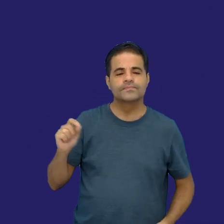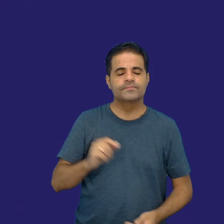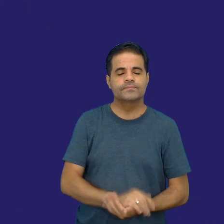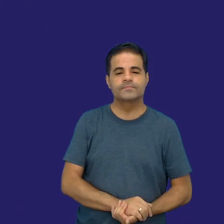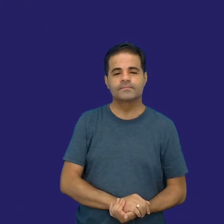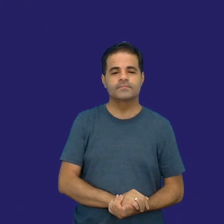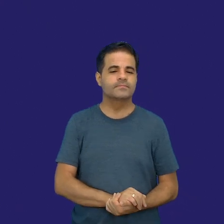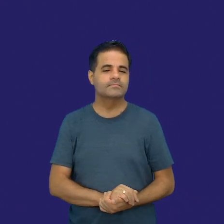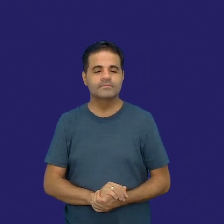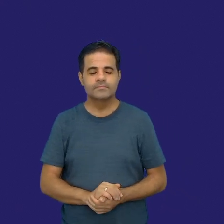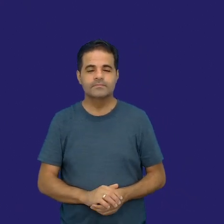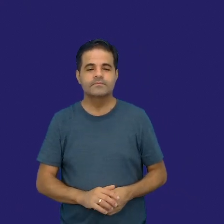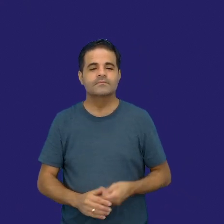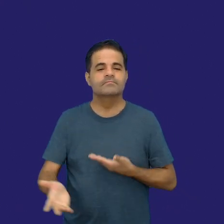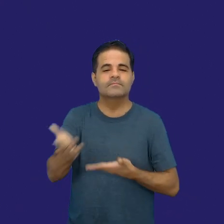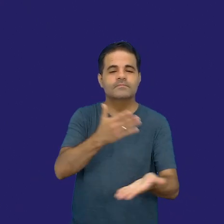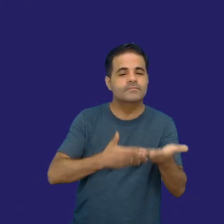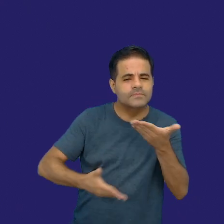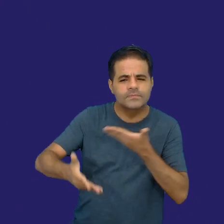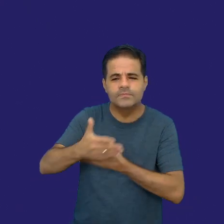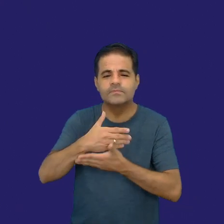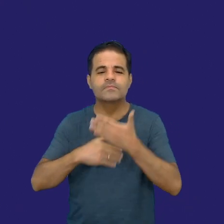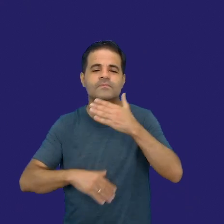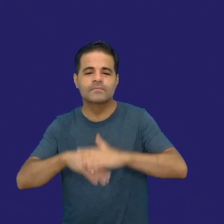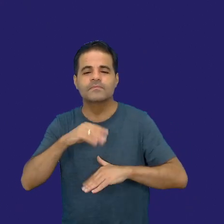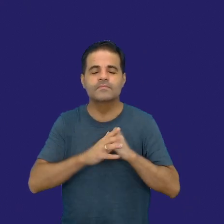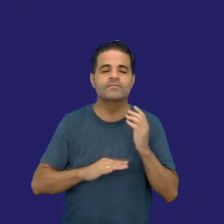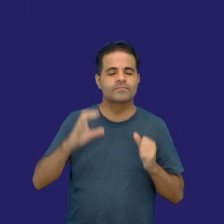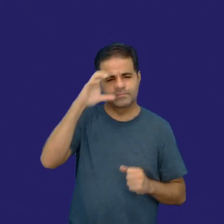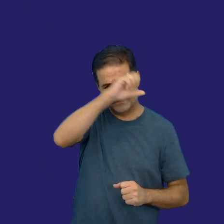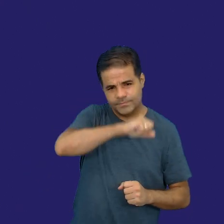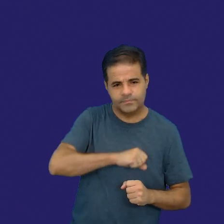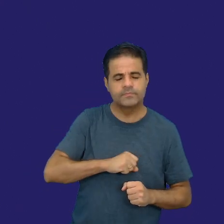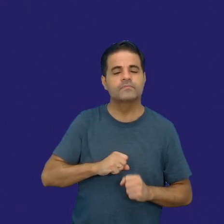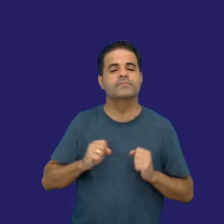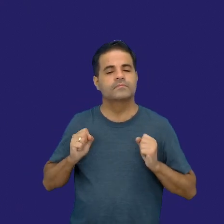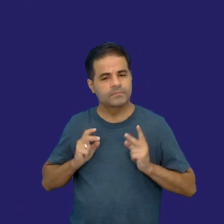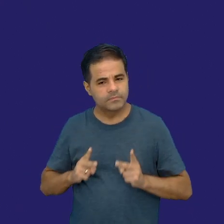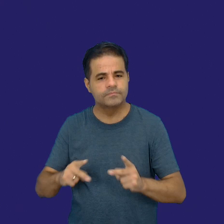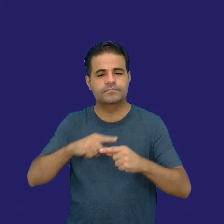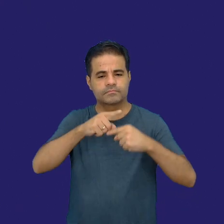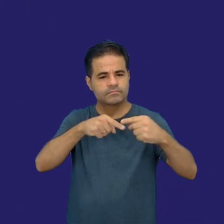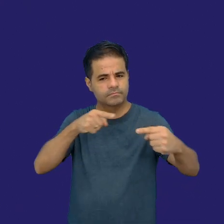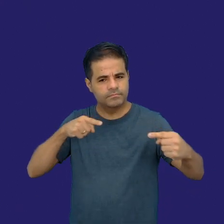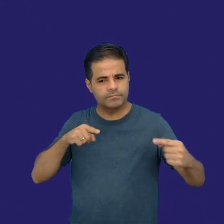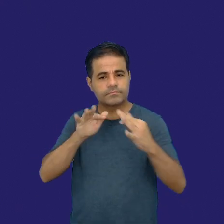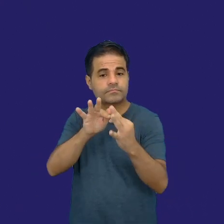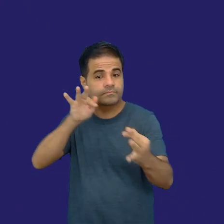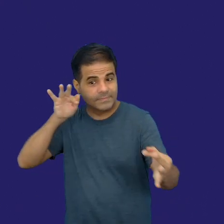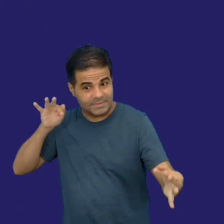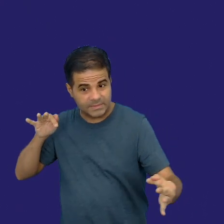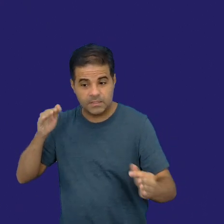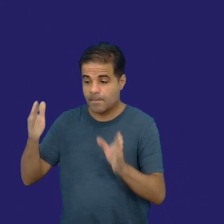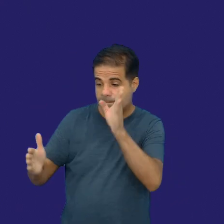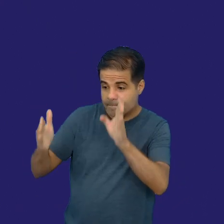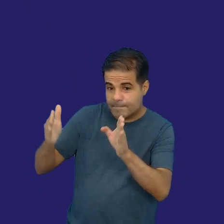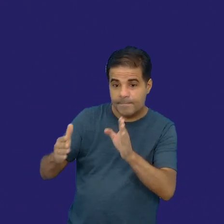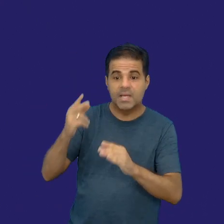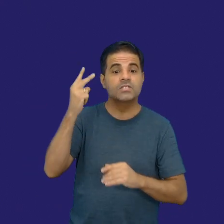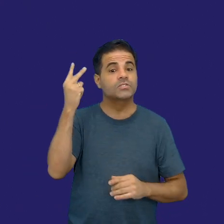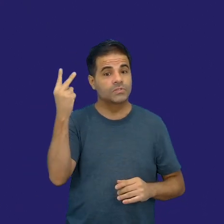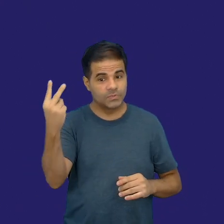gente vai relacionar as habilidades essenciais e as aprendizagens em espiral em física, essa parte 2.